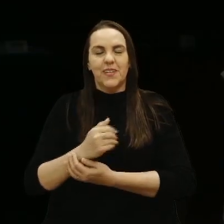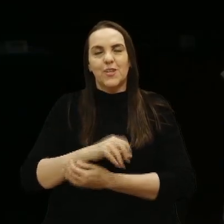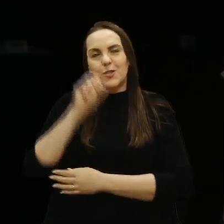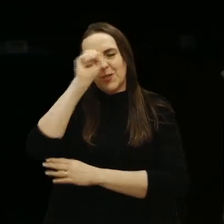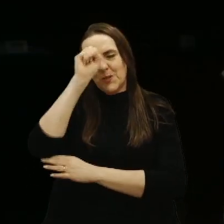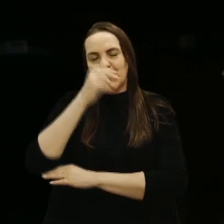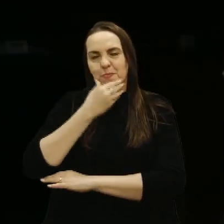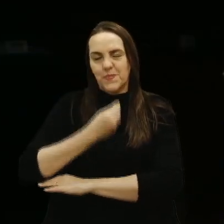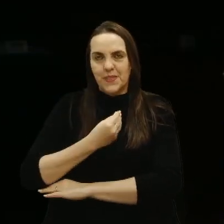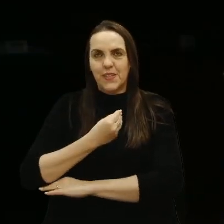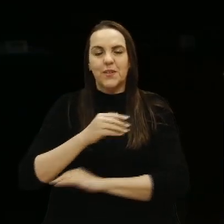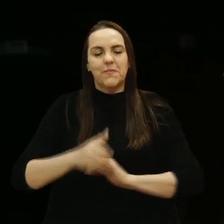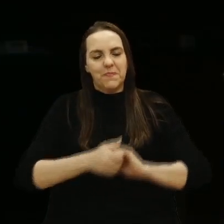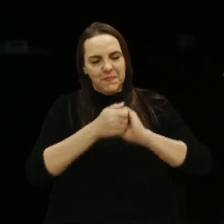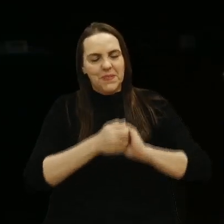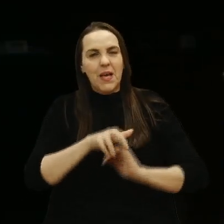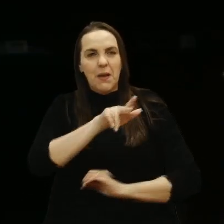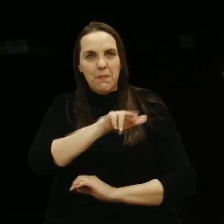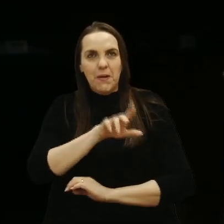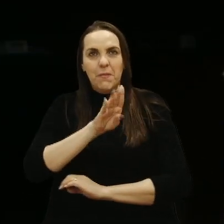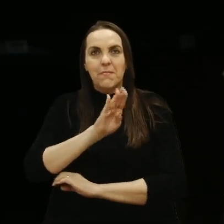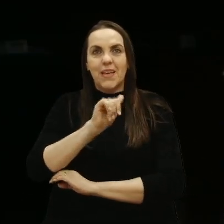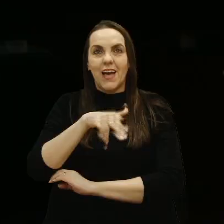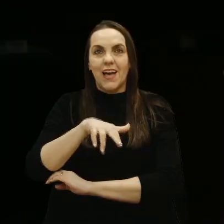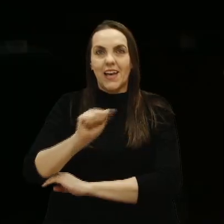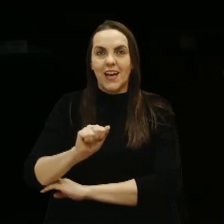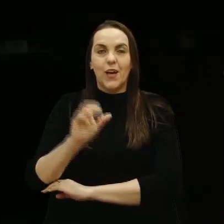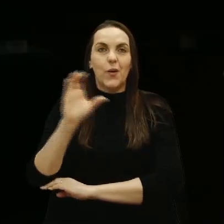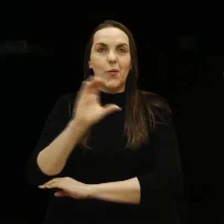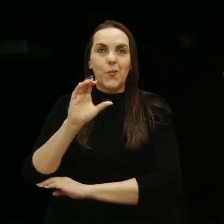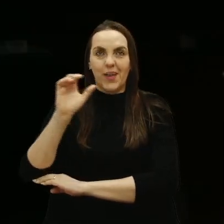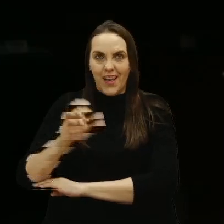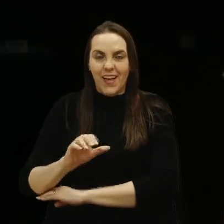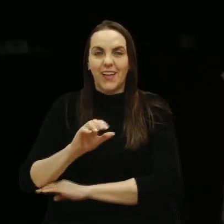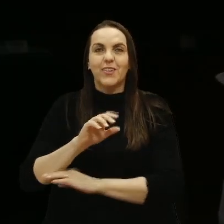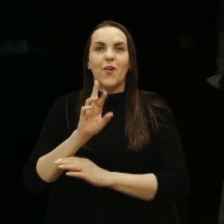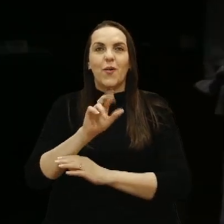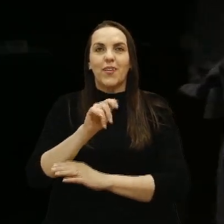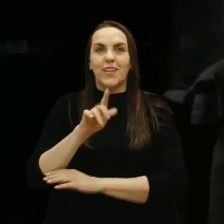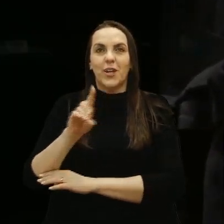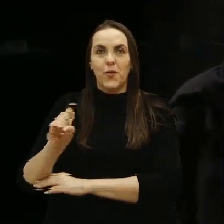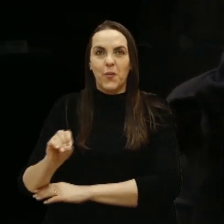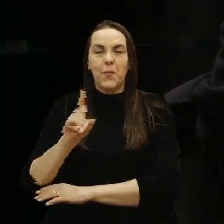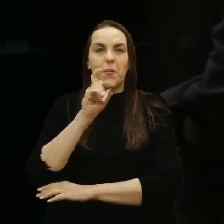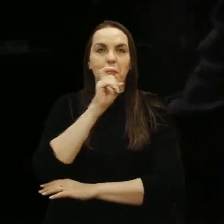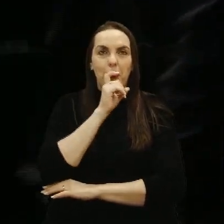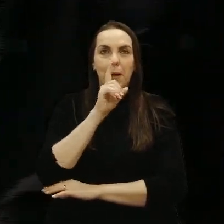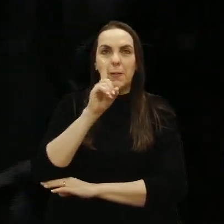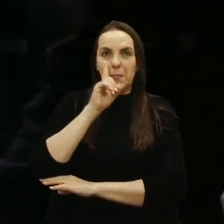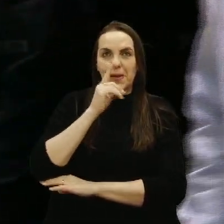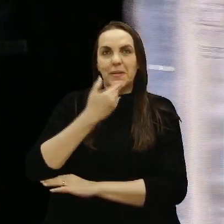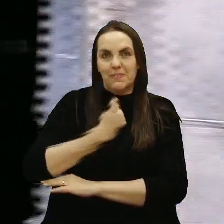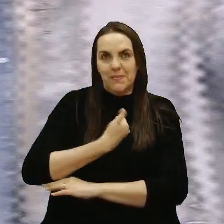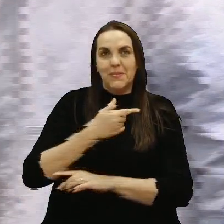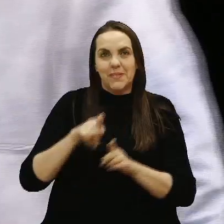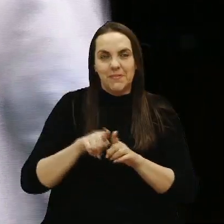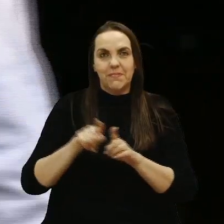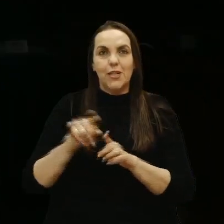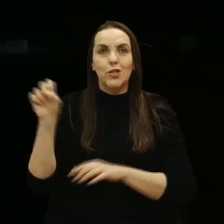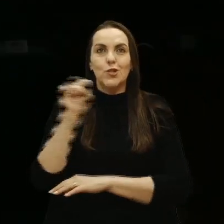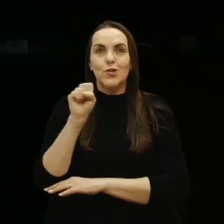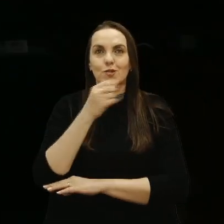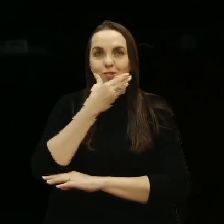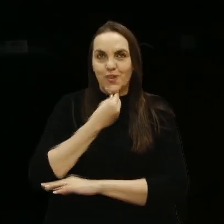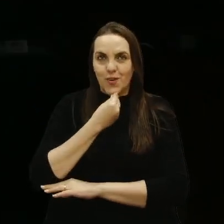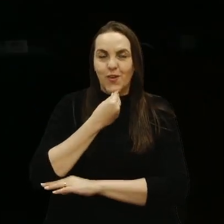irmã, Bianca Libardi, meu cunhado, Rodrigo Paviani Salvador, meu pai, Cláudio Libardi, minha mãe, Jaqueline Ecker, também os sogros da minha irmã,